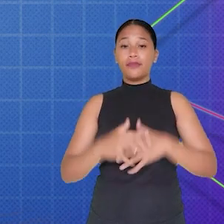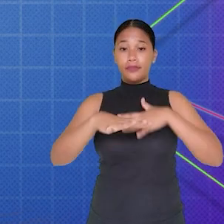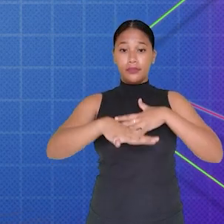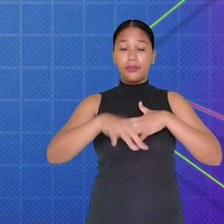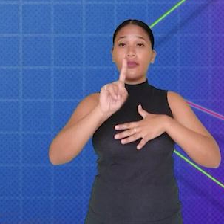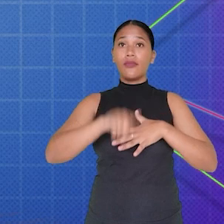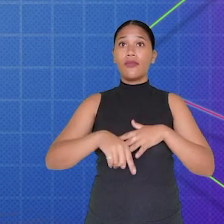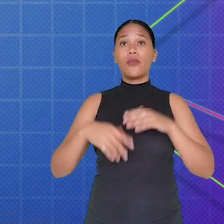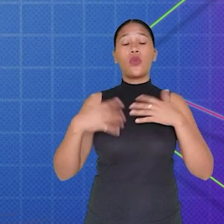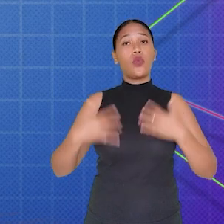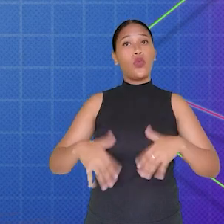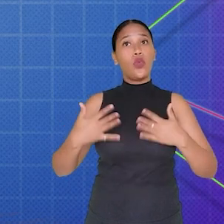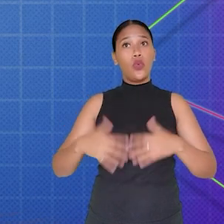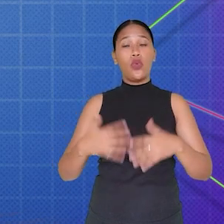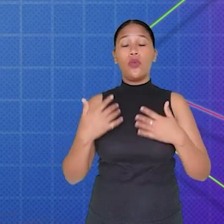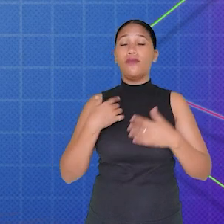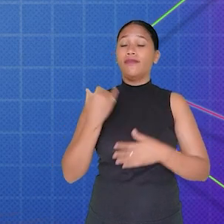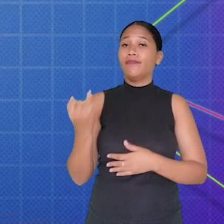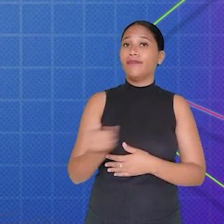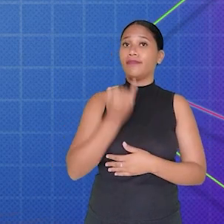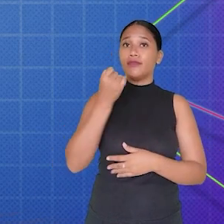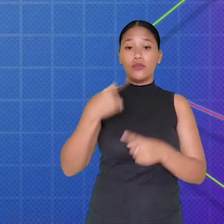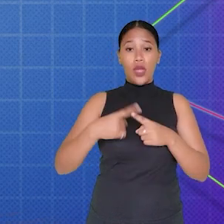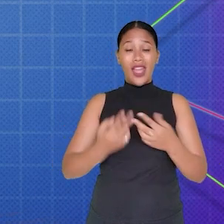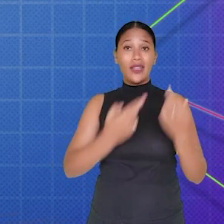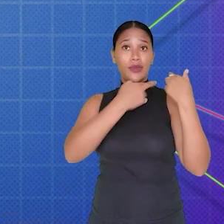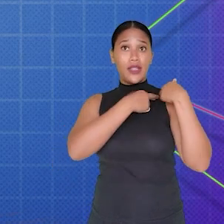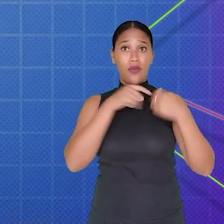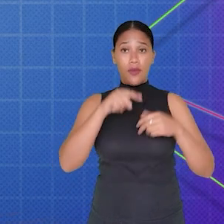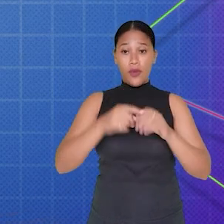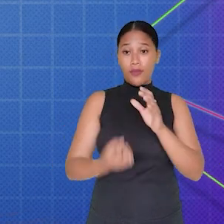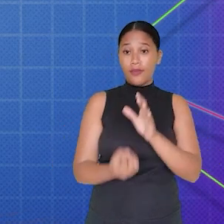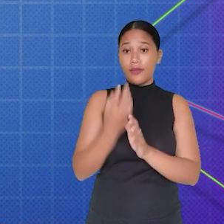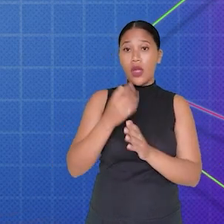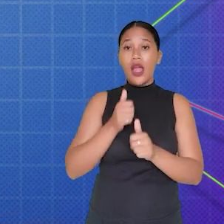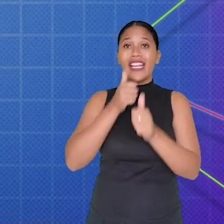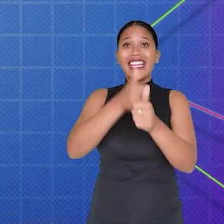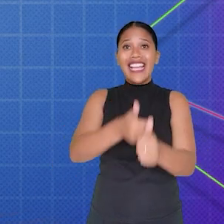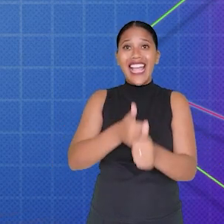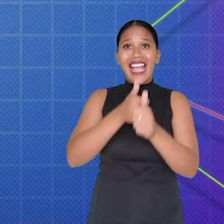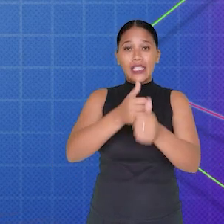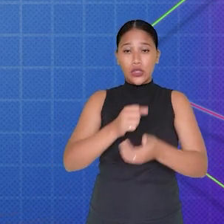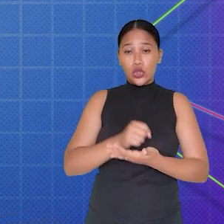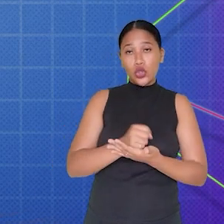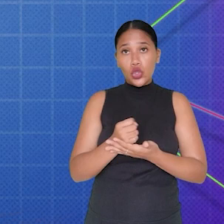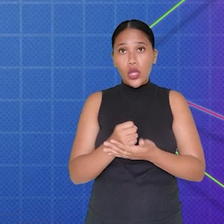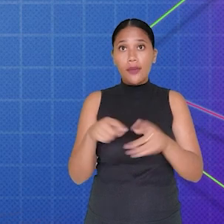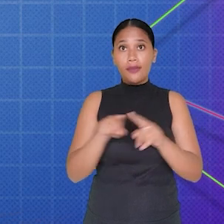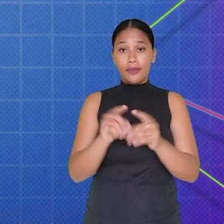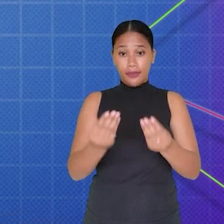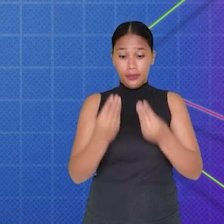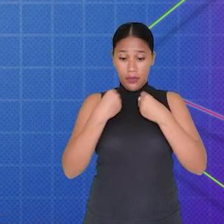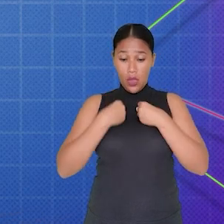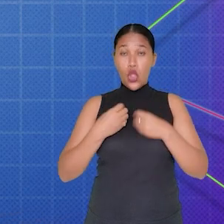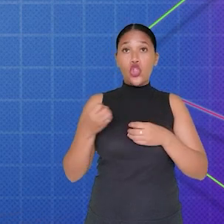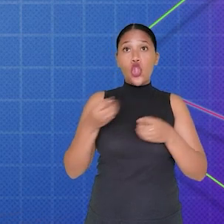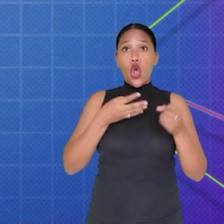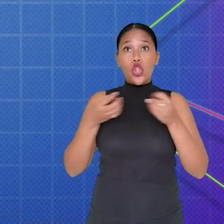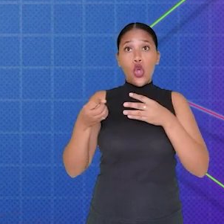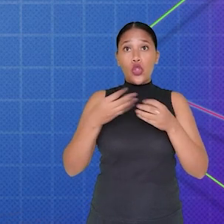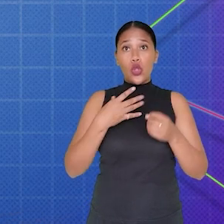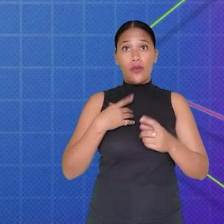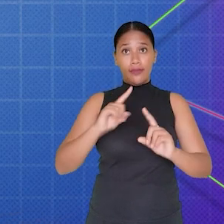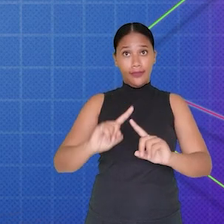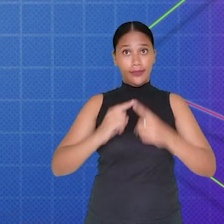manutenção. O mapa é um elemento fundamental em jogos, pois ele é responsável por guiar o jogador e apresentar novos